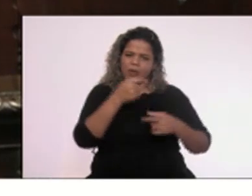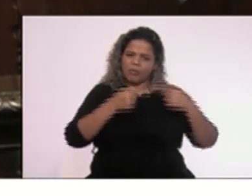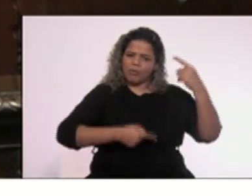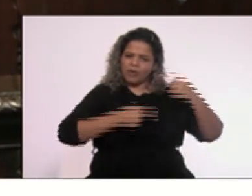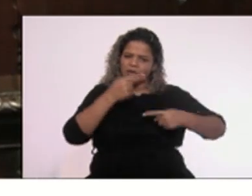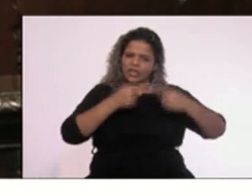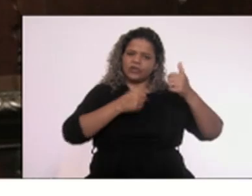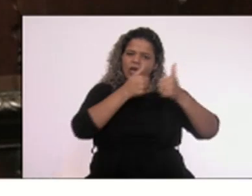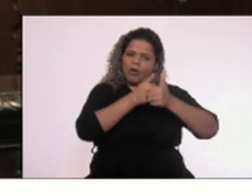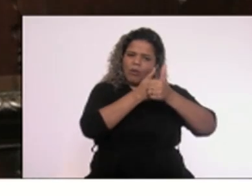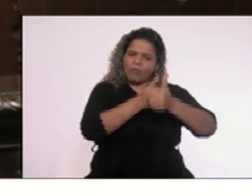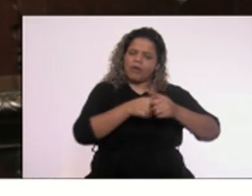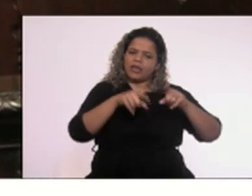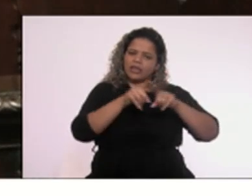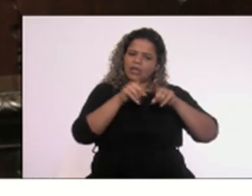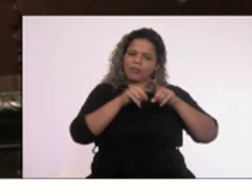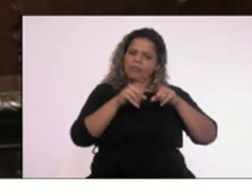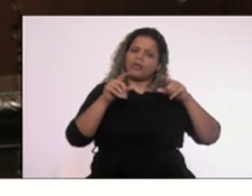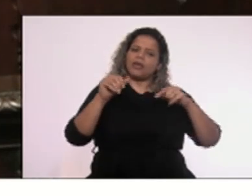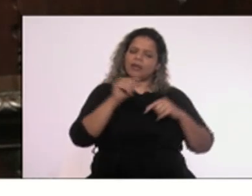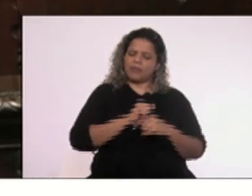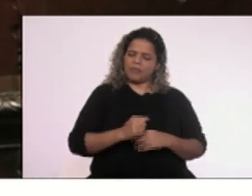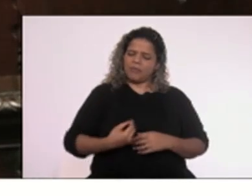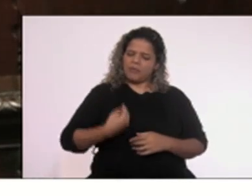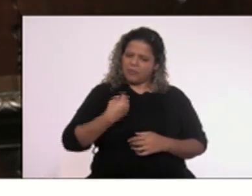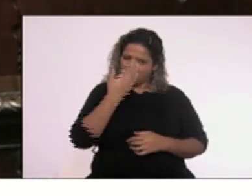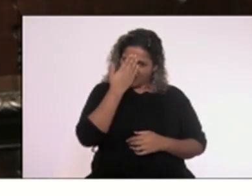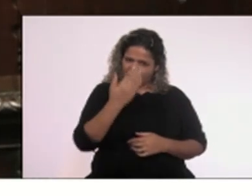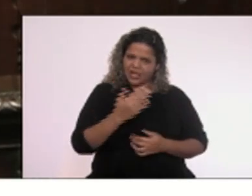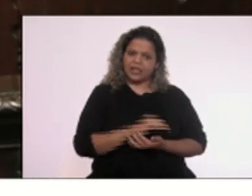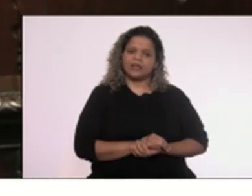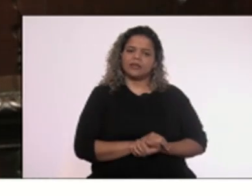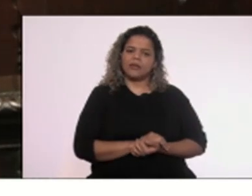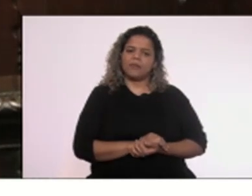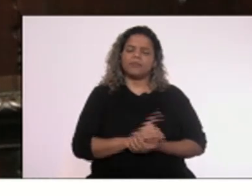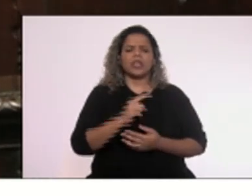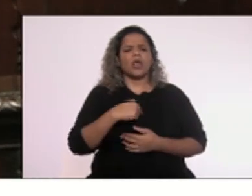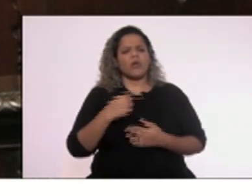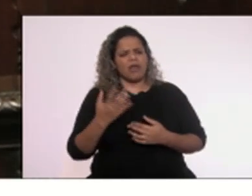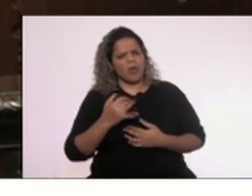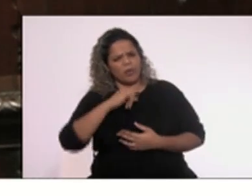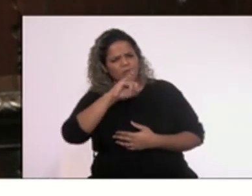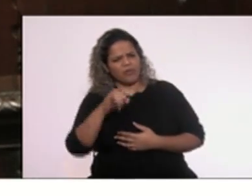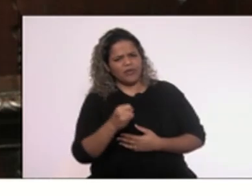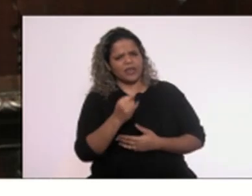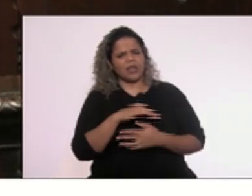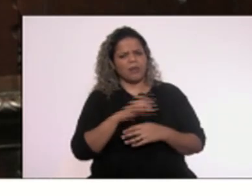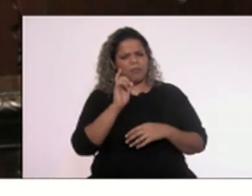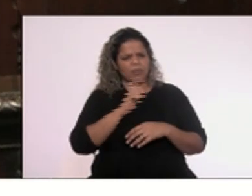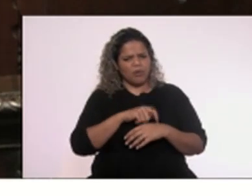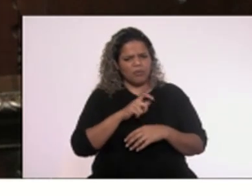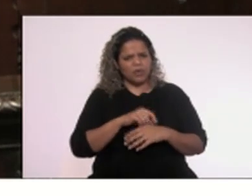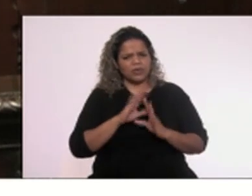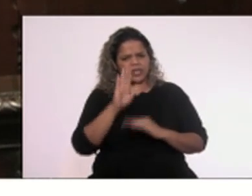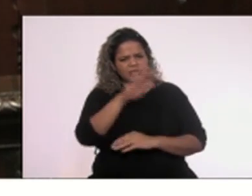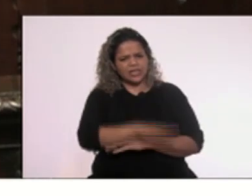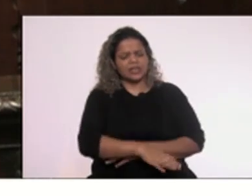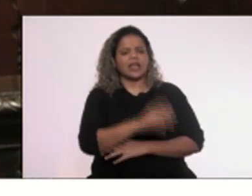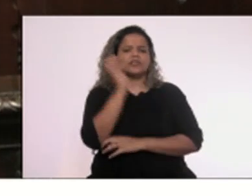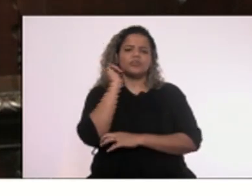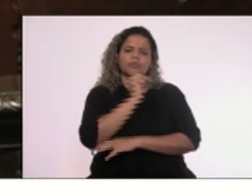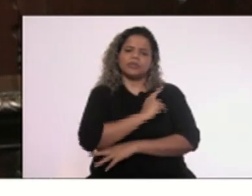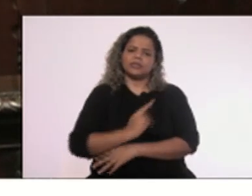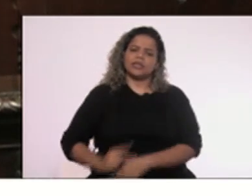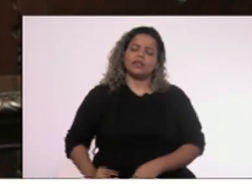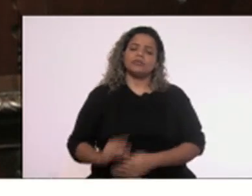estejam acompanhando também o parlamento no Rio de Janeiro. Obrigado pela tua presença. Eu quero aproveitar e subir a tribuna nessa tarde, senhor presidente.